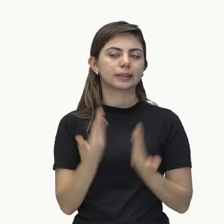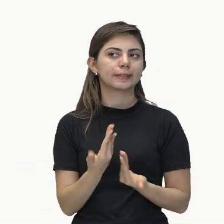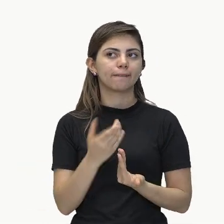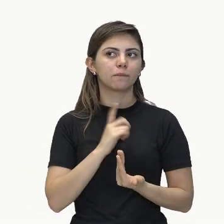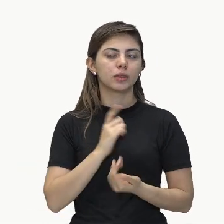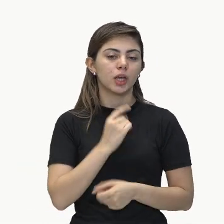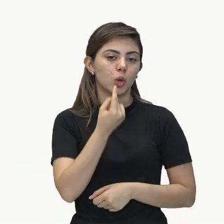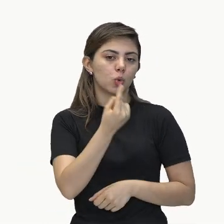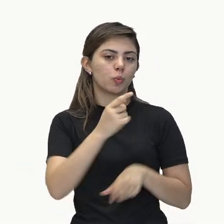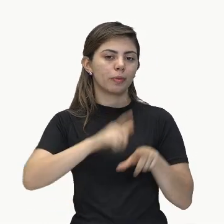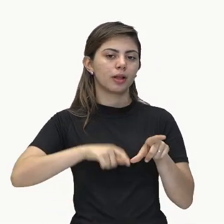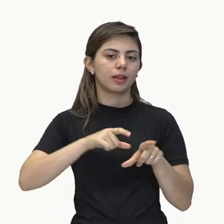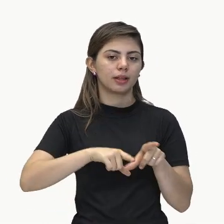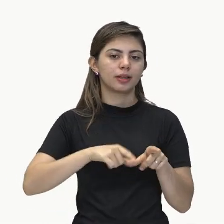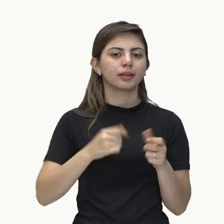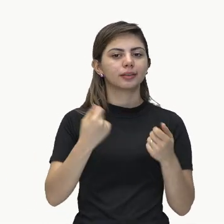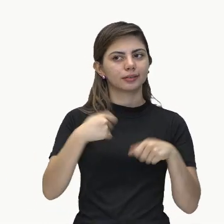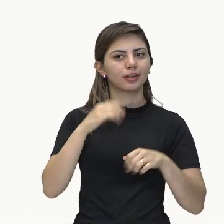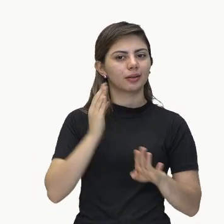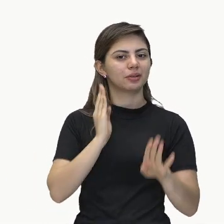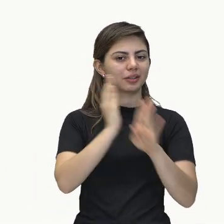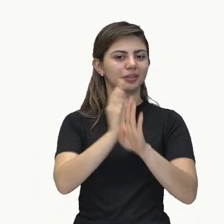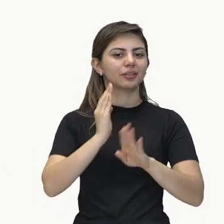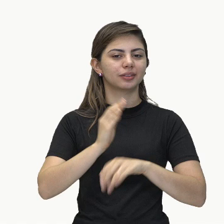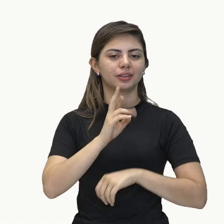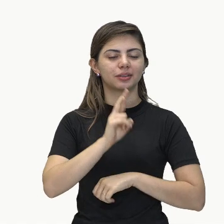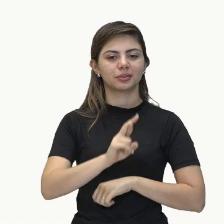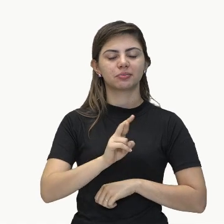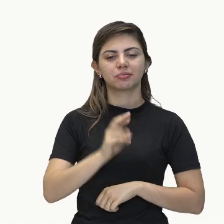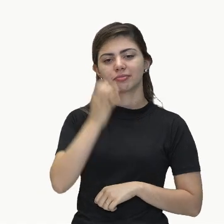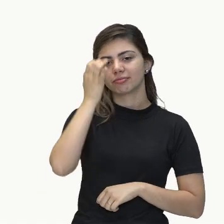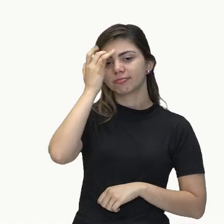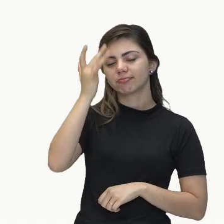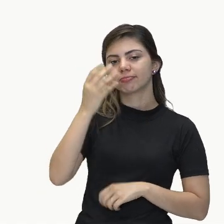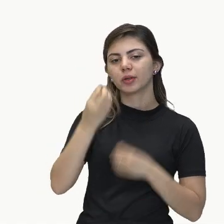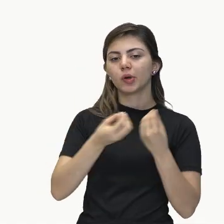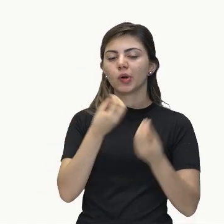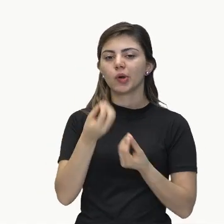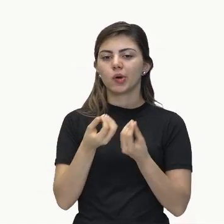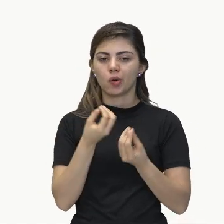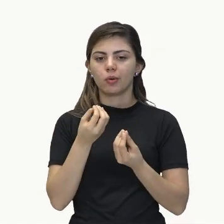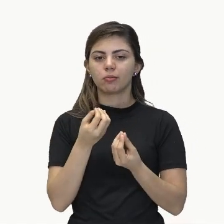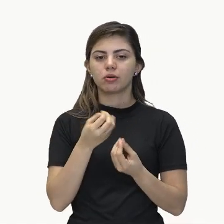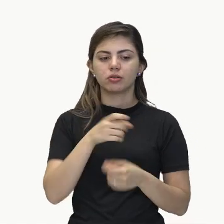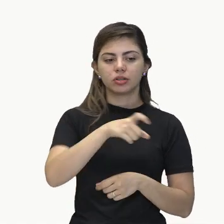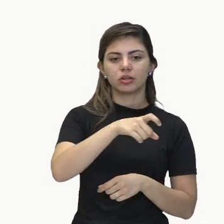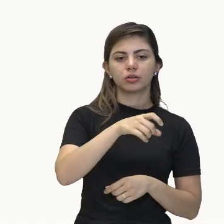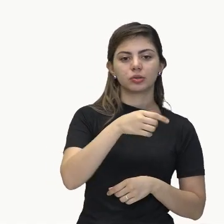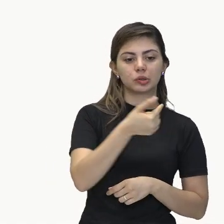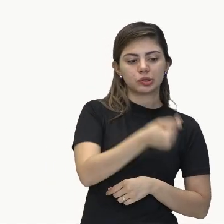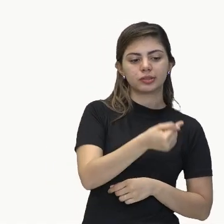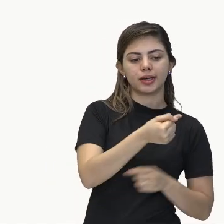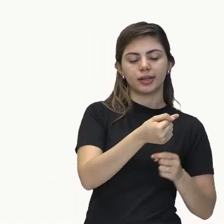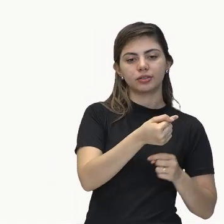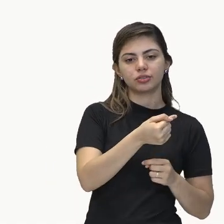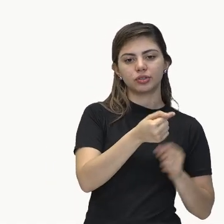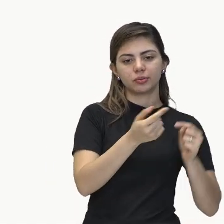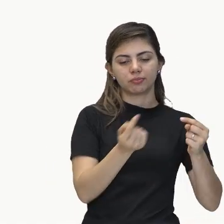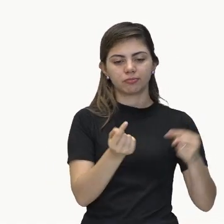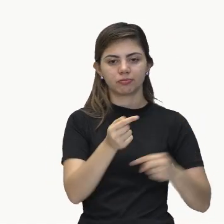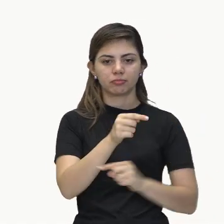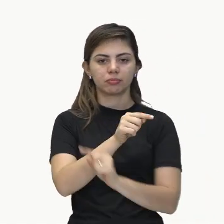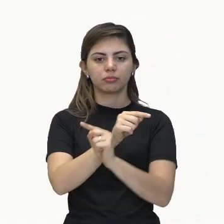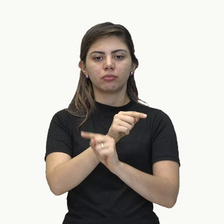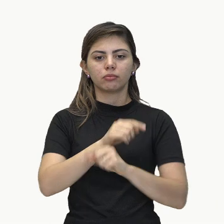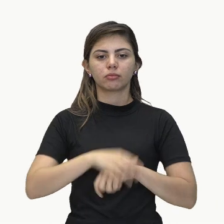uma letra, eu consigo achar o valor dela. Né? Basta eu deixar ela sozinha. E como é que eu faço para deixar ela